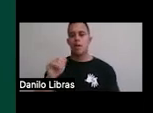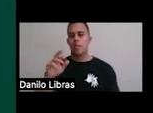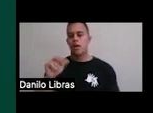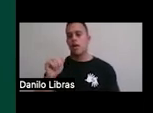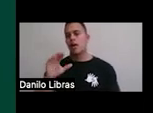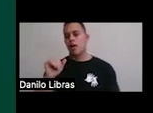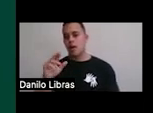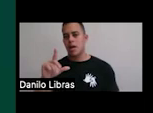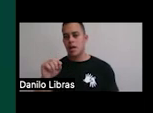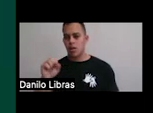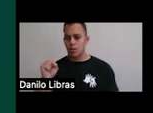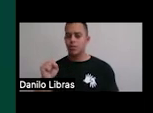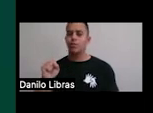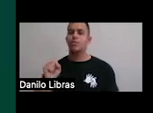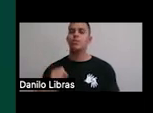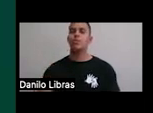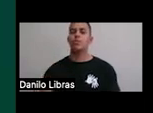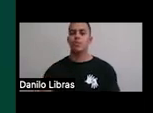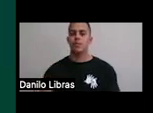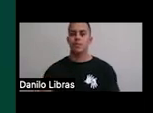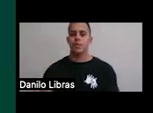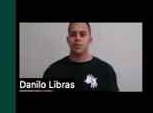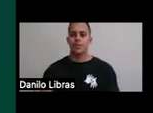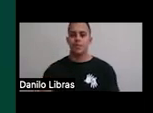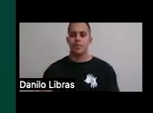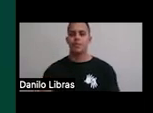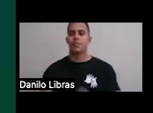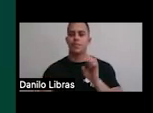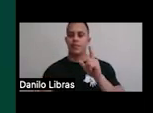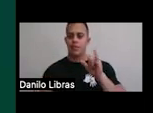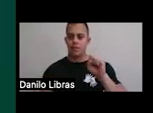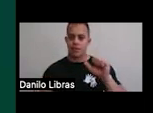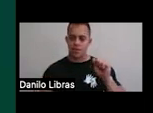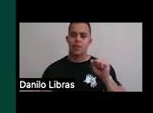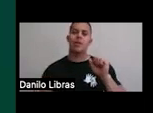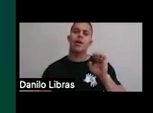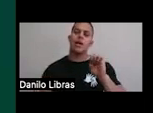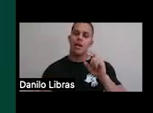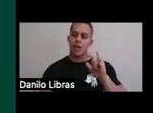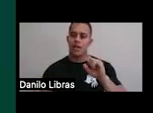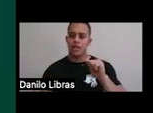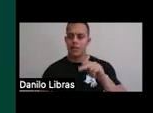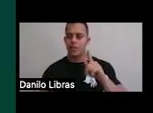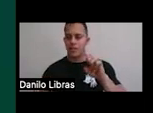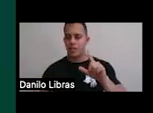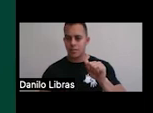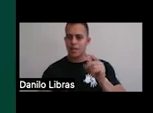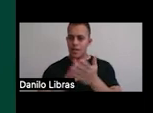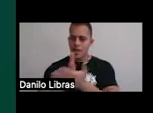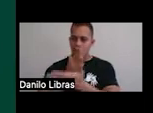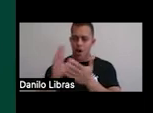Carlos, dois Carlos, não é o mesmo Carlos. Elisa, Elisângela, bom, todo mundo aqui, alguns alunos